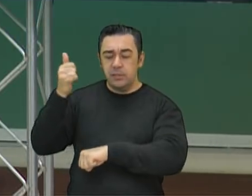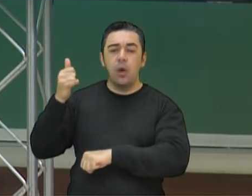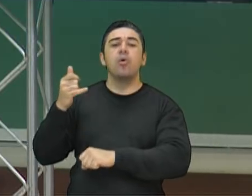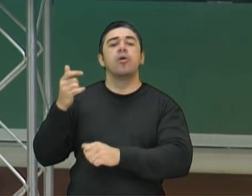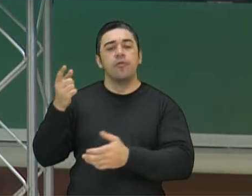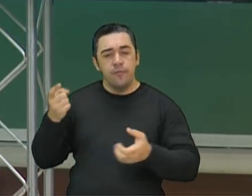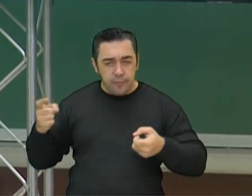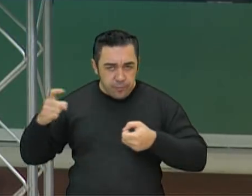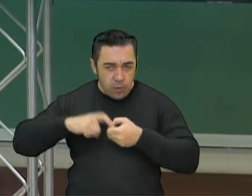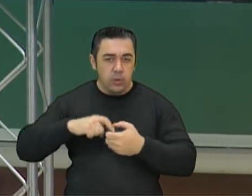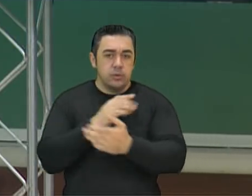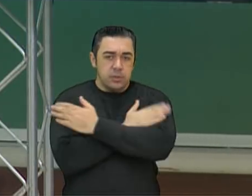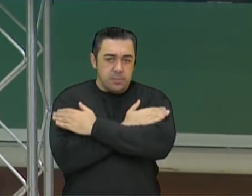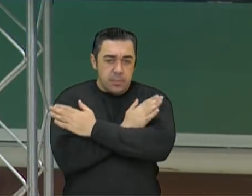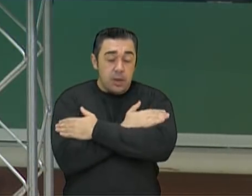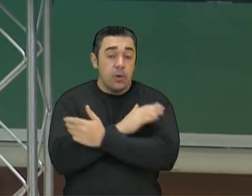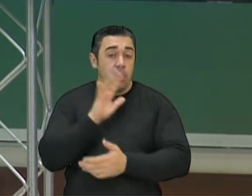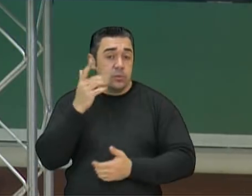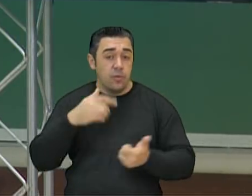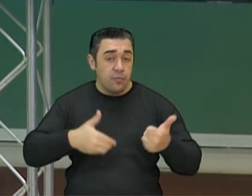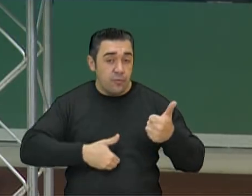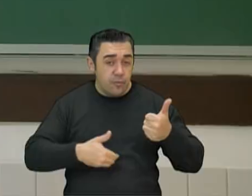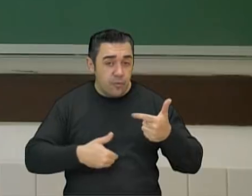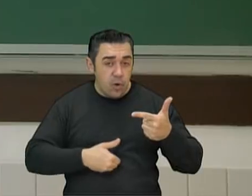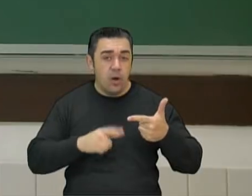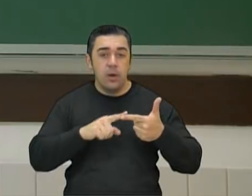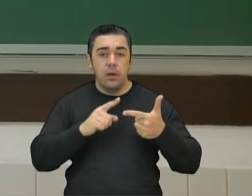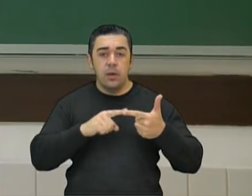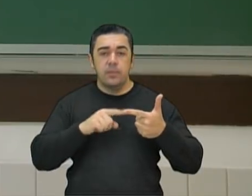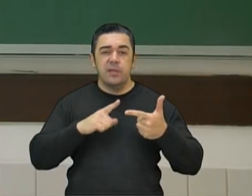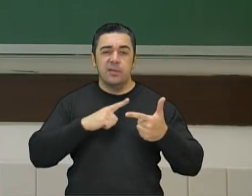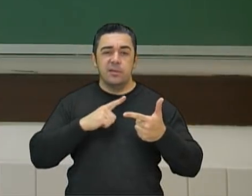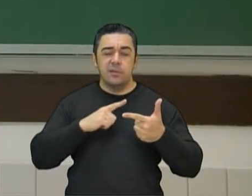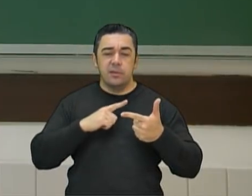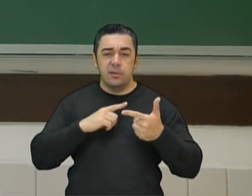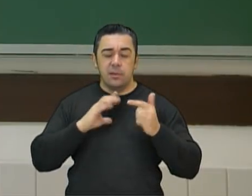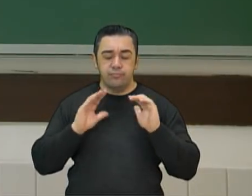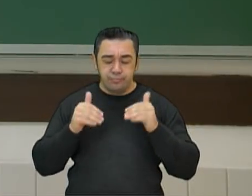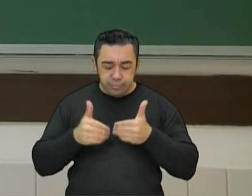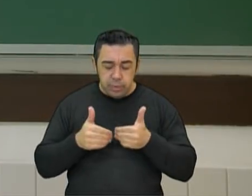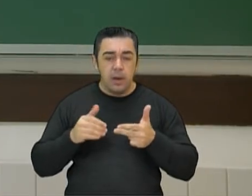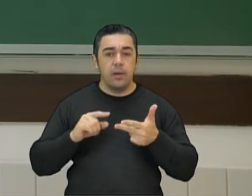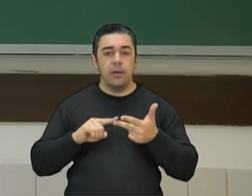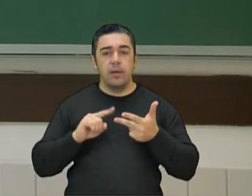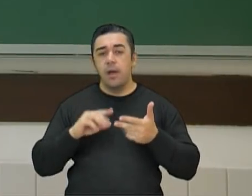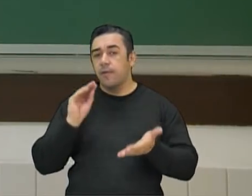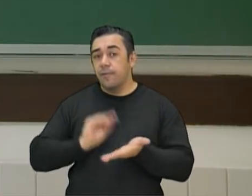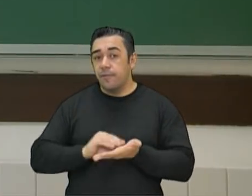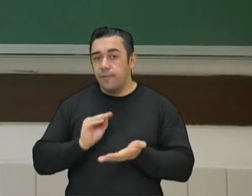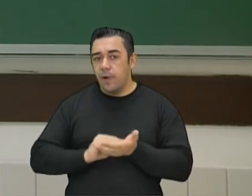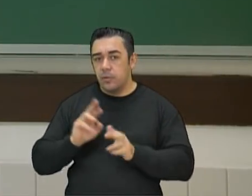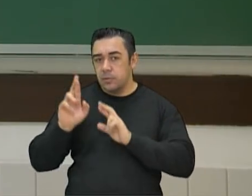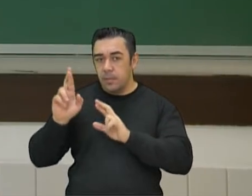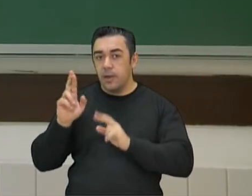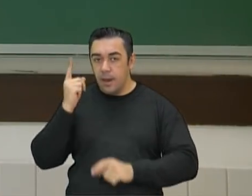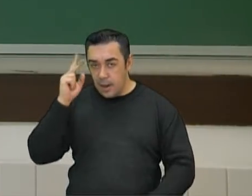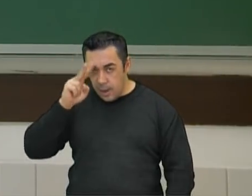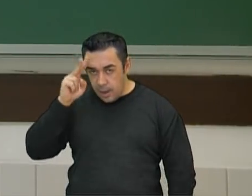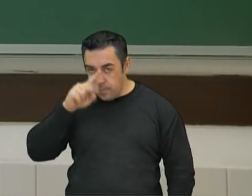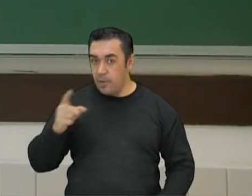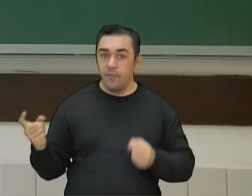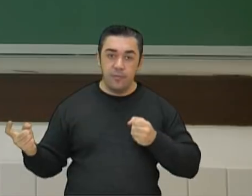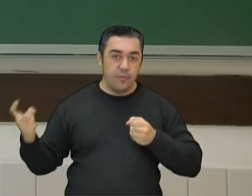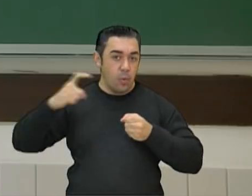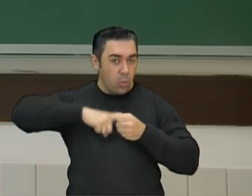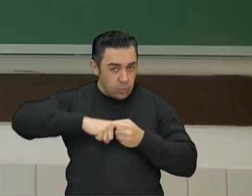trouxe consigo fome, humilhação e falta de esperança. Reparou como esses conceitos retornaram à